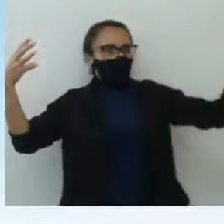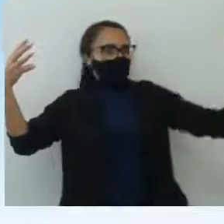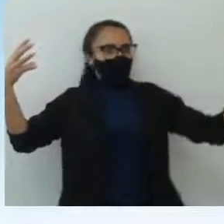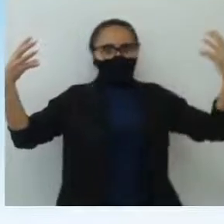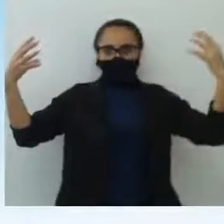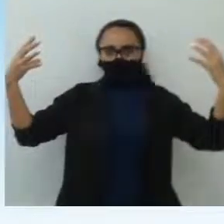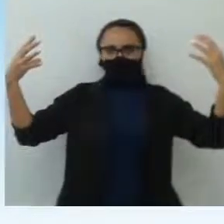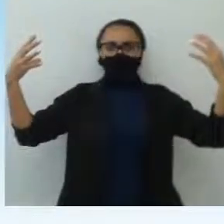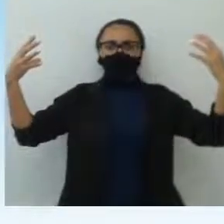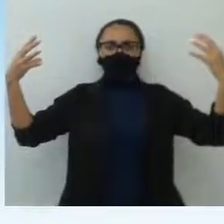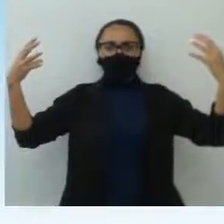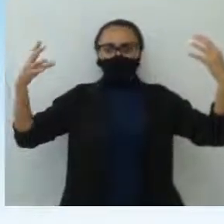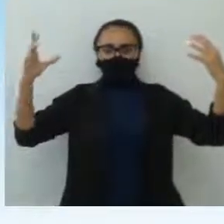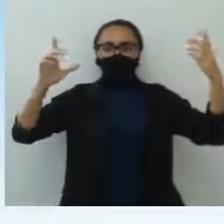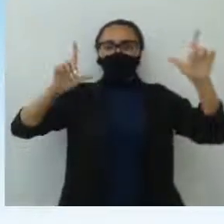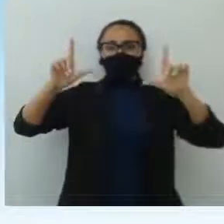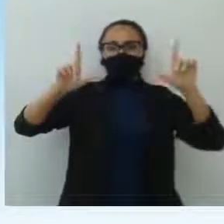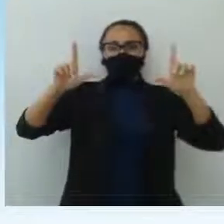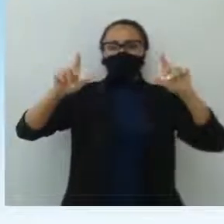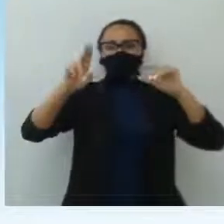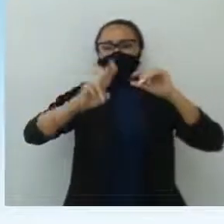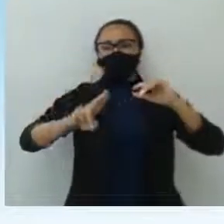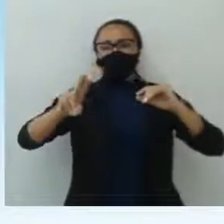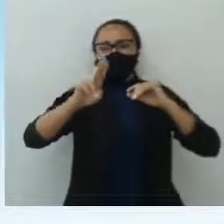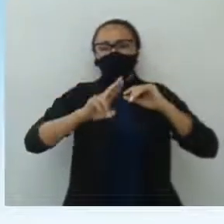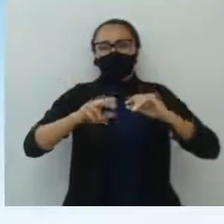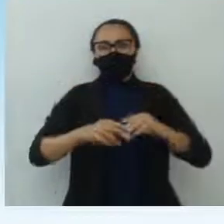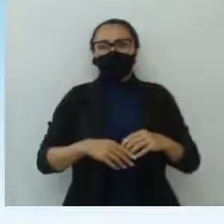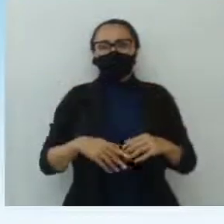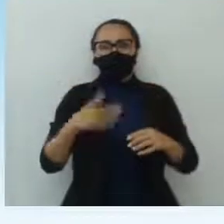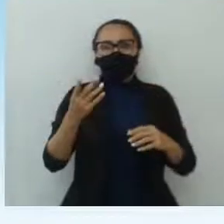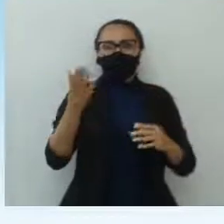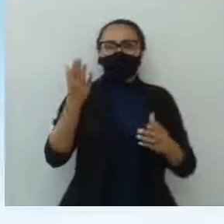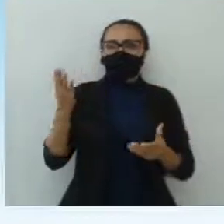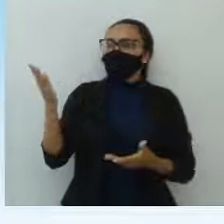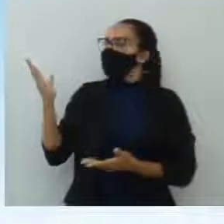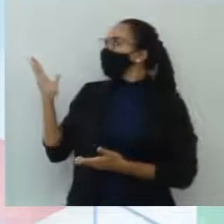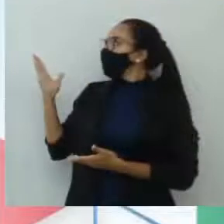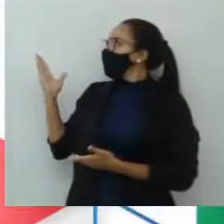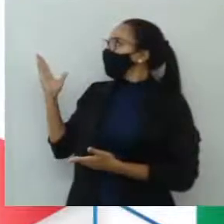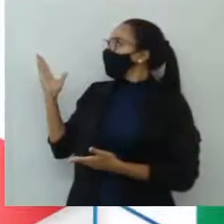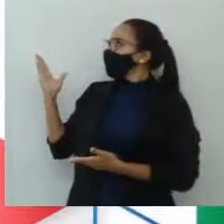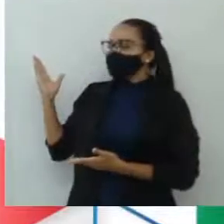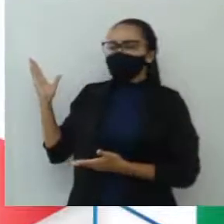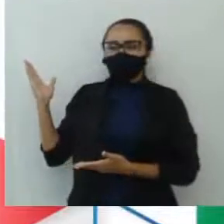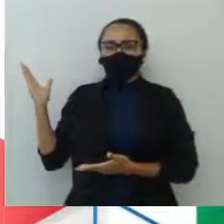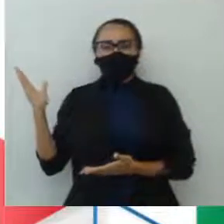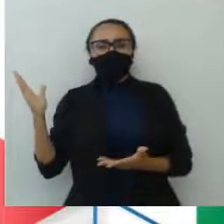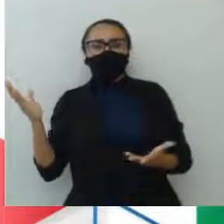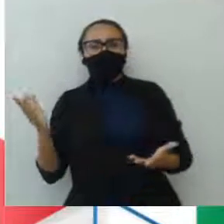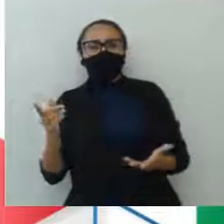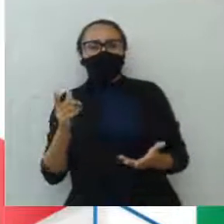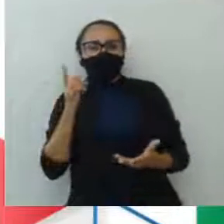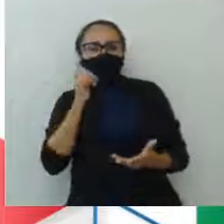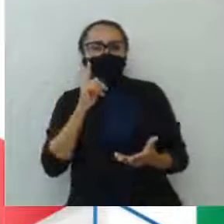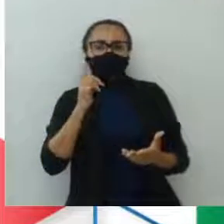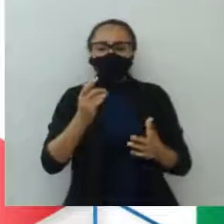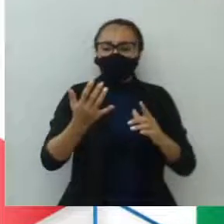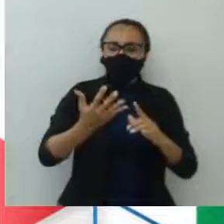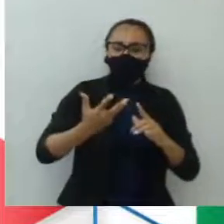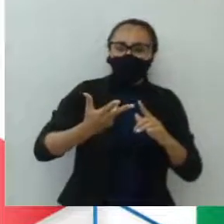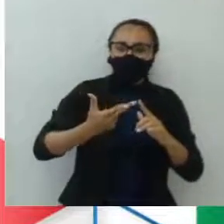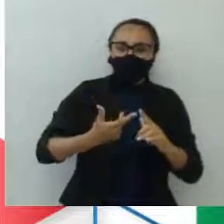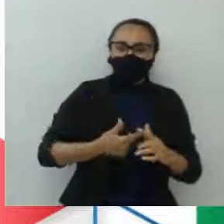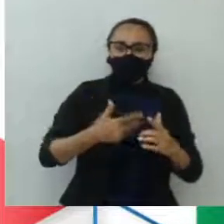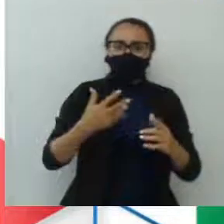melhor a TV que a gente está utilizando. E nessa imagem que vocês veem aí no slide, a gente consegue ver uma quantidade de refletores